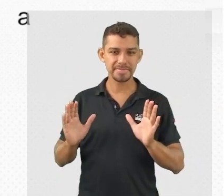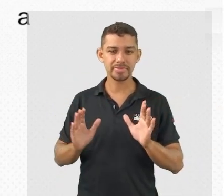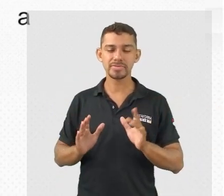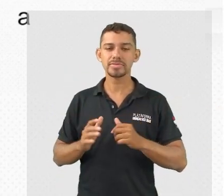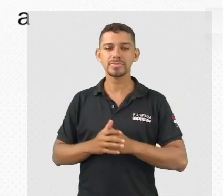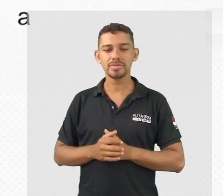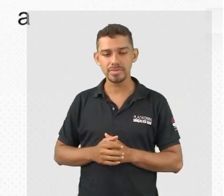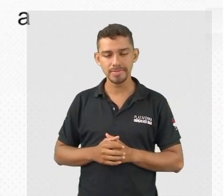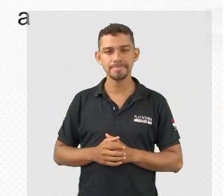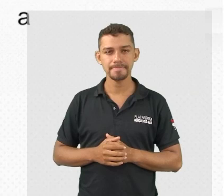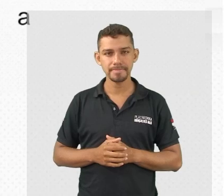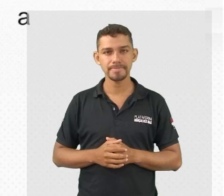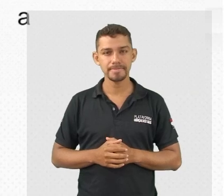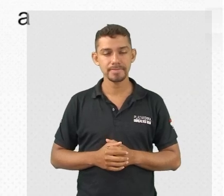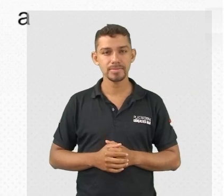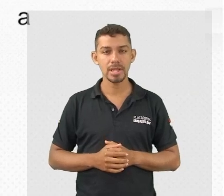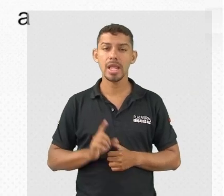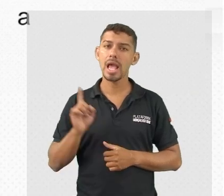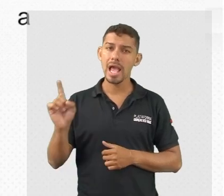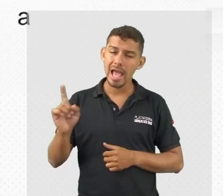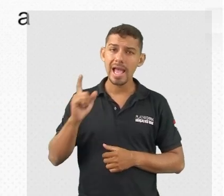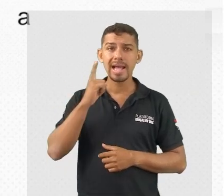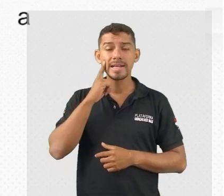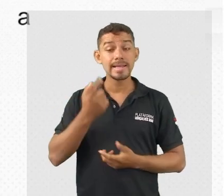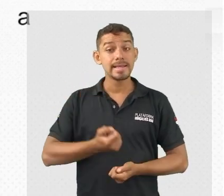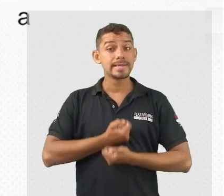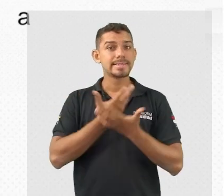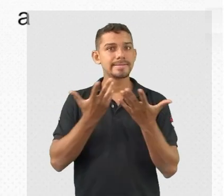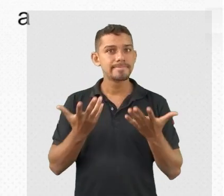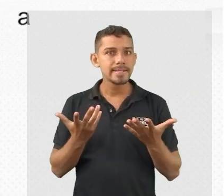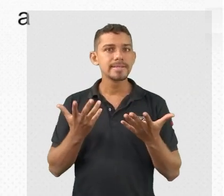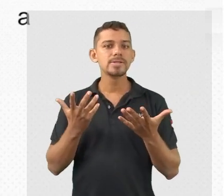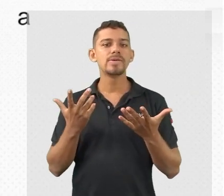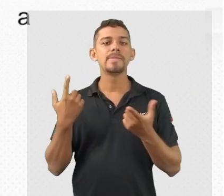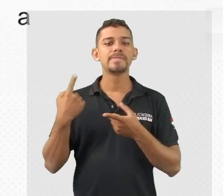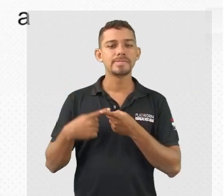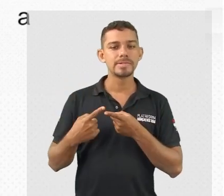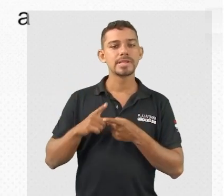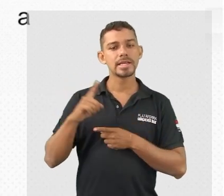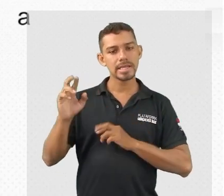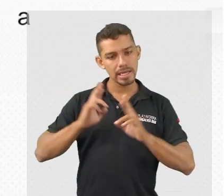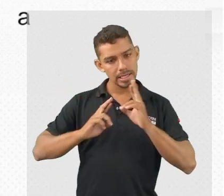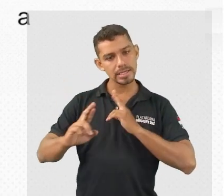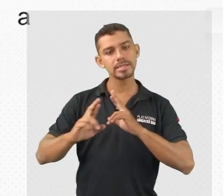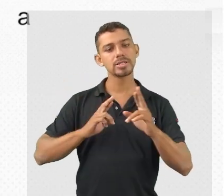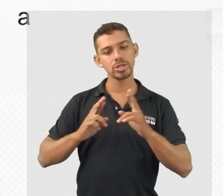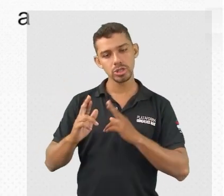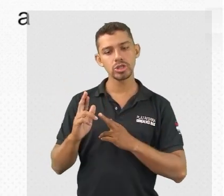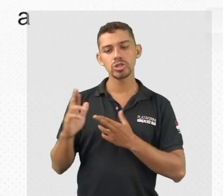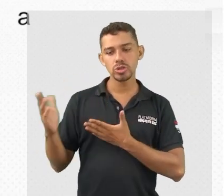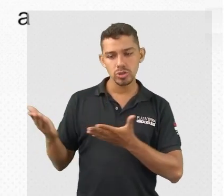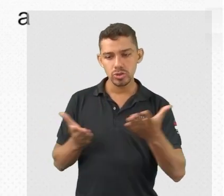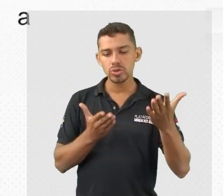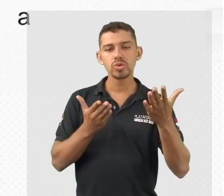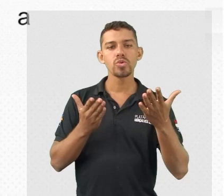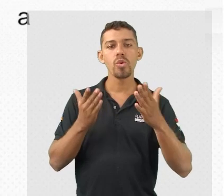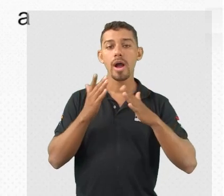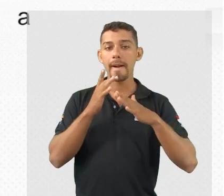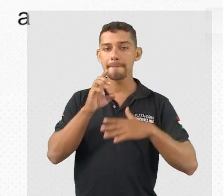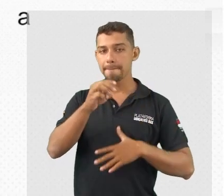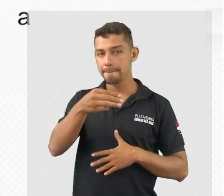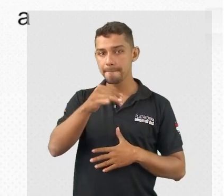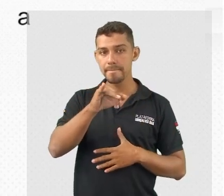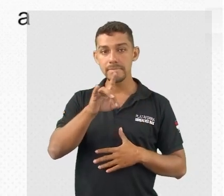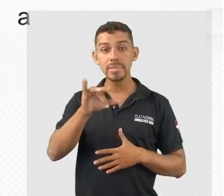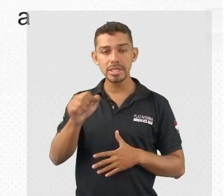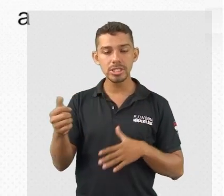dizia assim. E isso é muito expressivo dessa relação que nós estabelecemos com a mídia hoje, né? Afinal